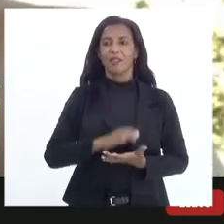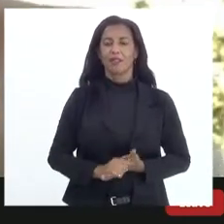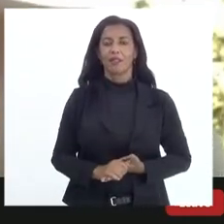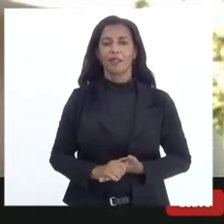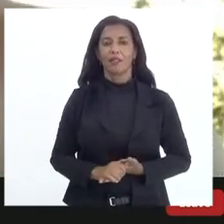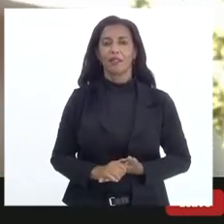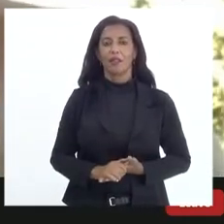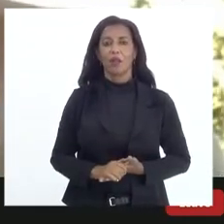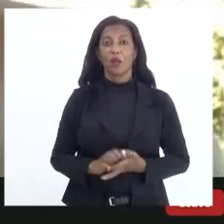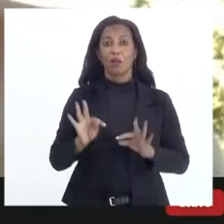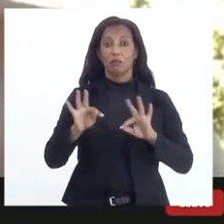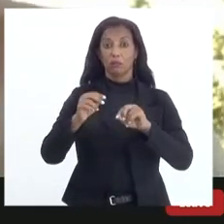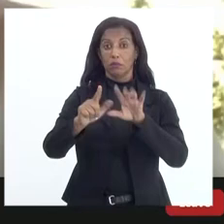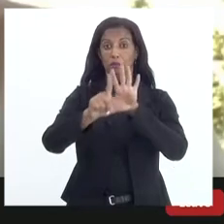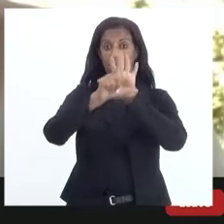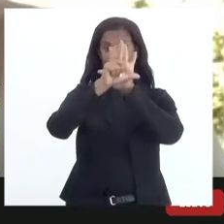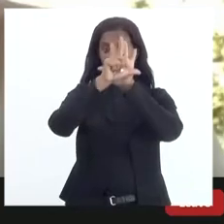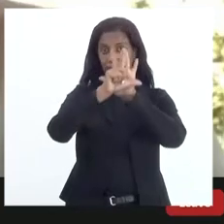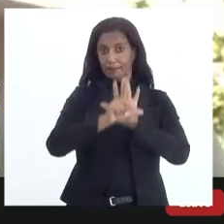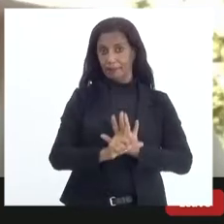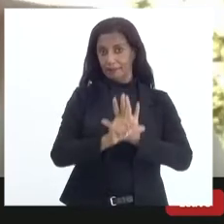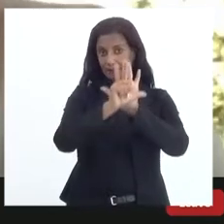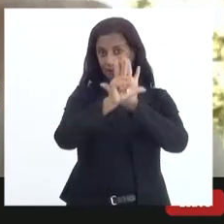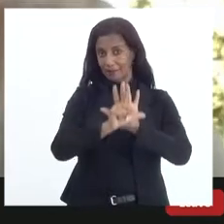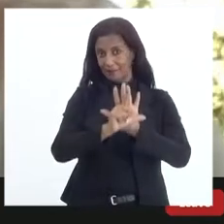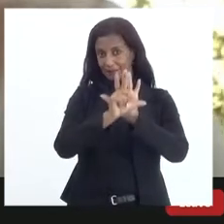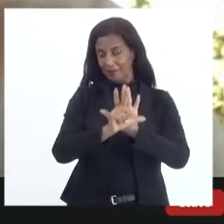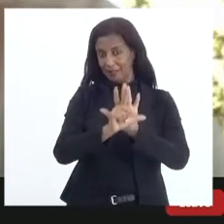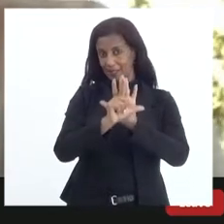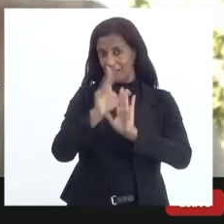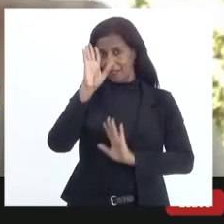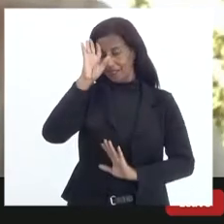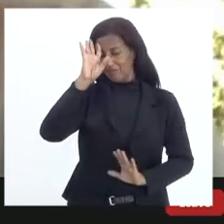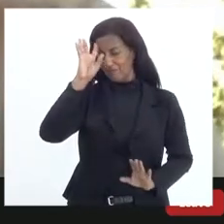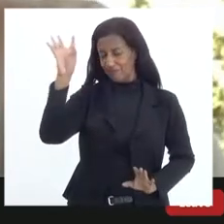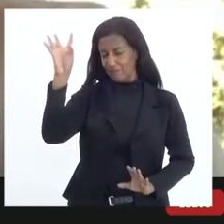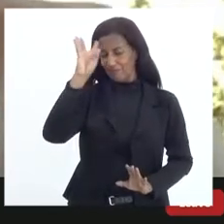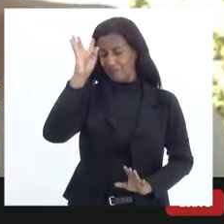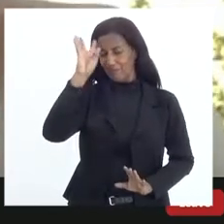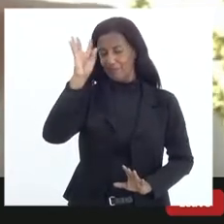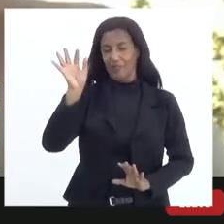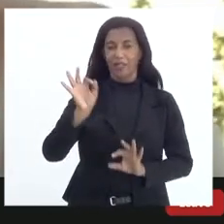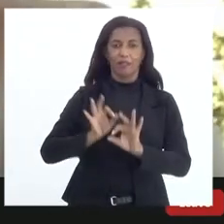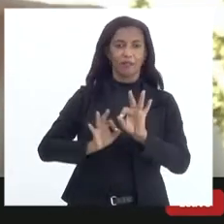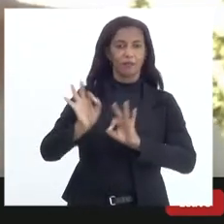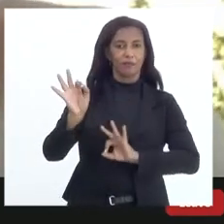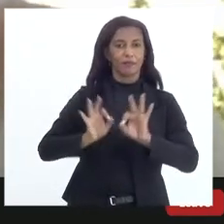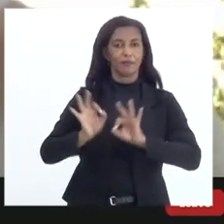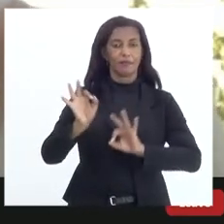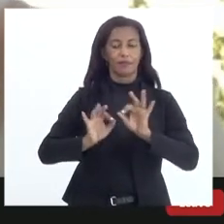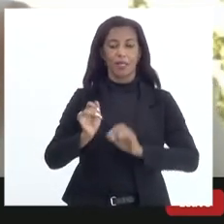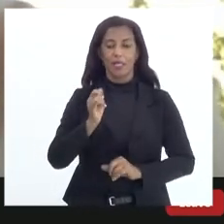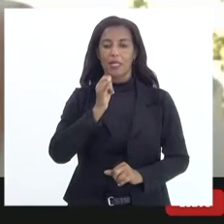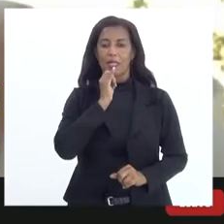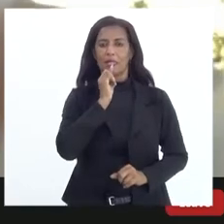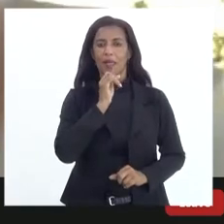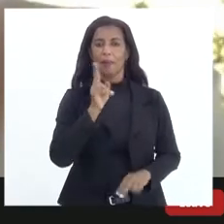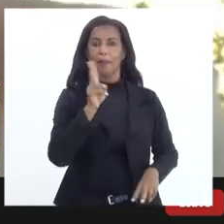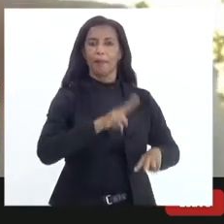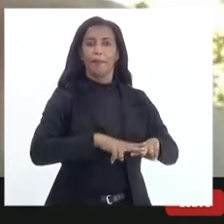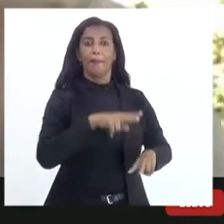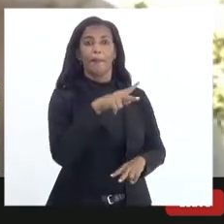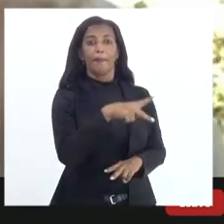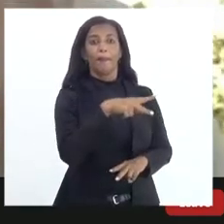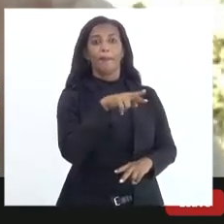a legislação possível e imaginária, ela foi feita em matéria de, por exemplo, presídios. Tem